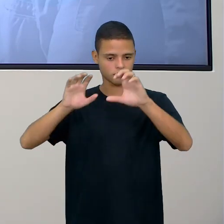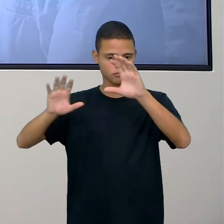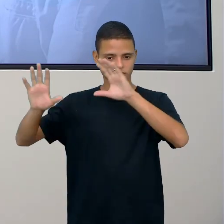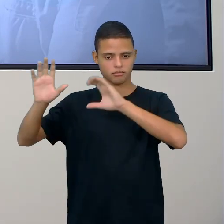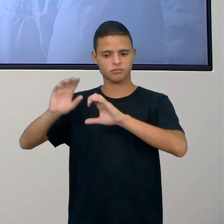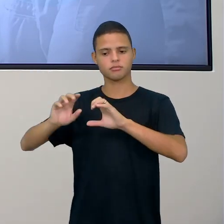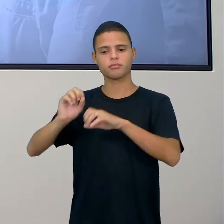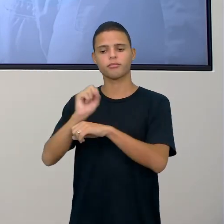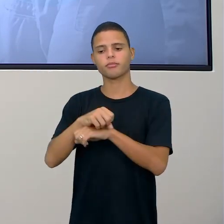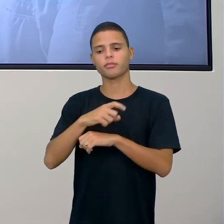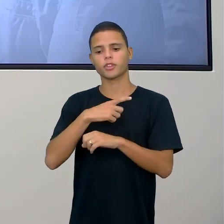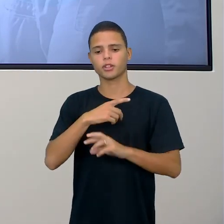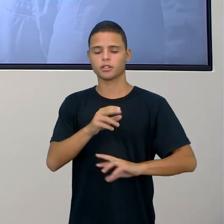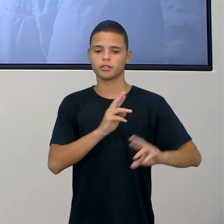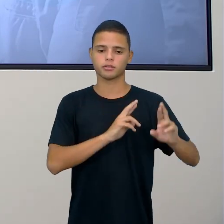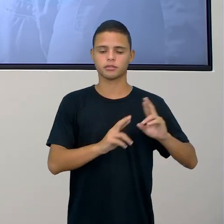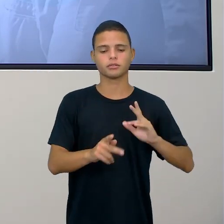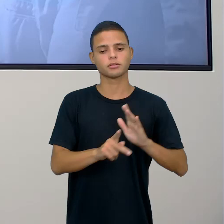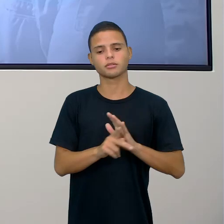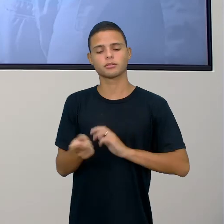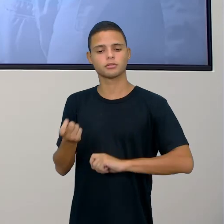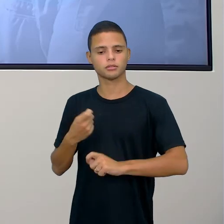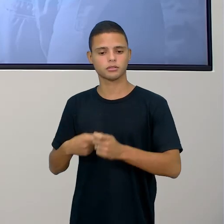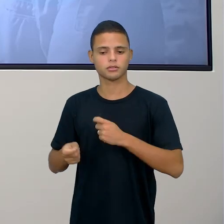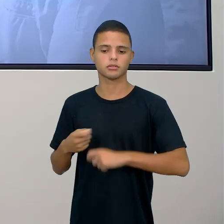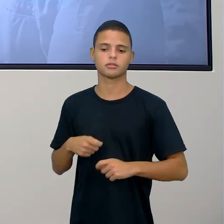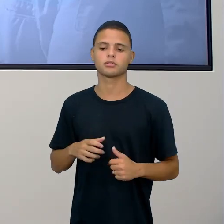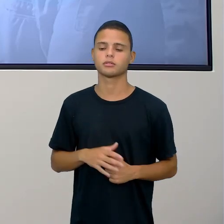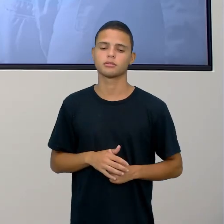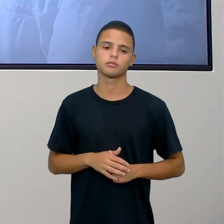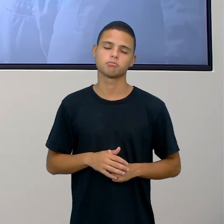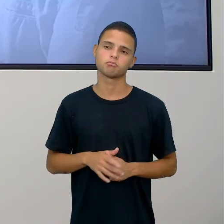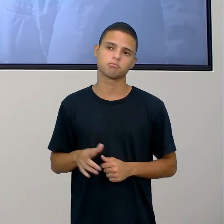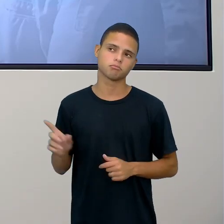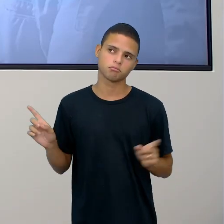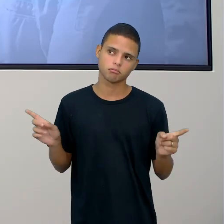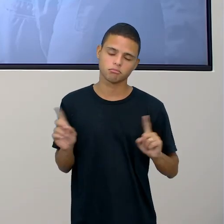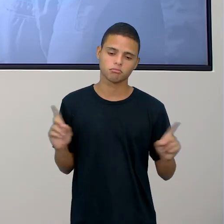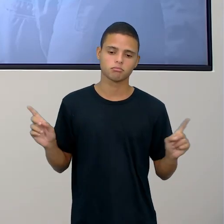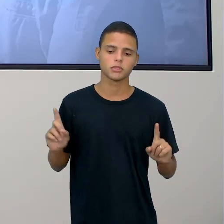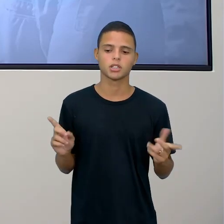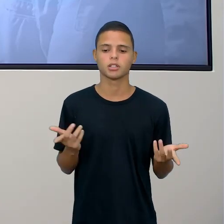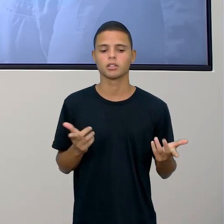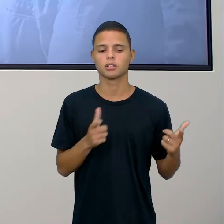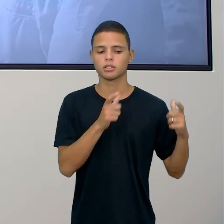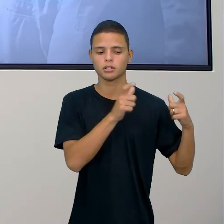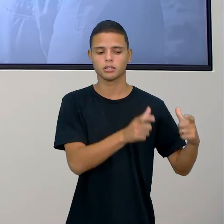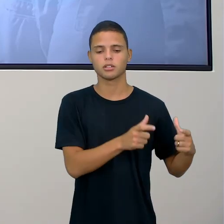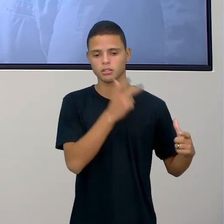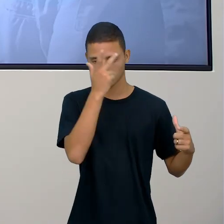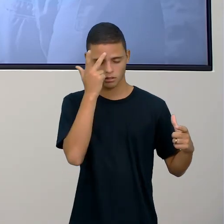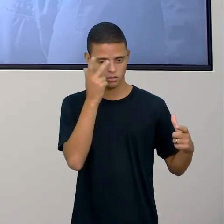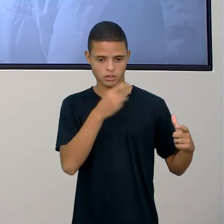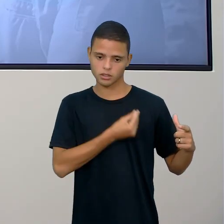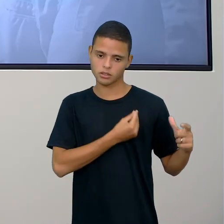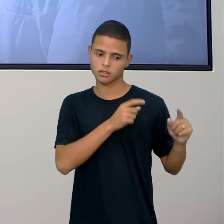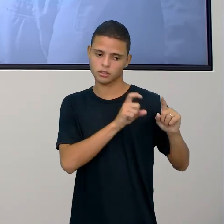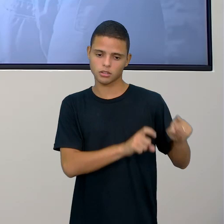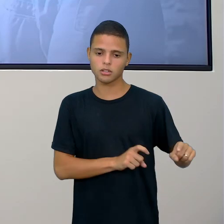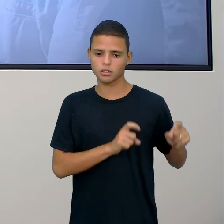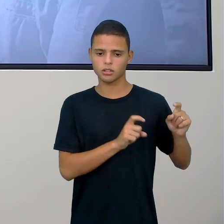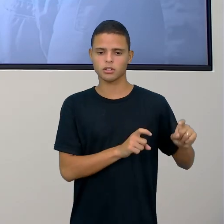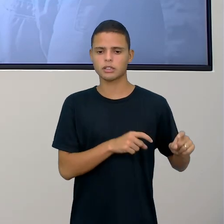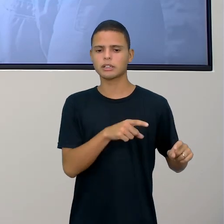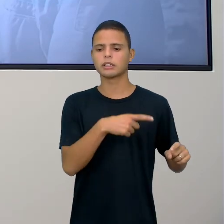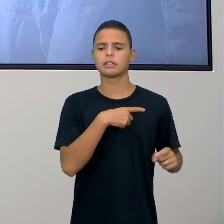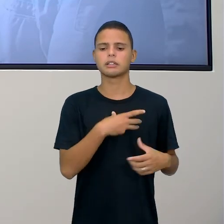totalmente relacionada com a questão econômica, né? Não necessariamente as pessoas que vivem no sertão elas deveriam